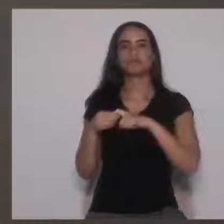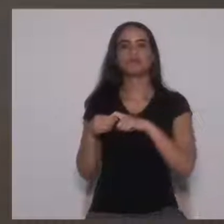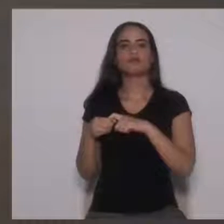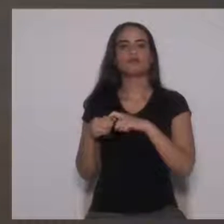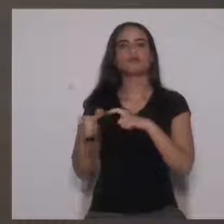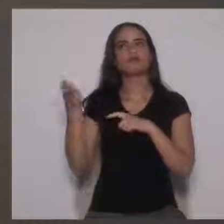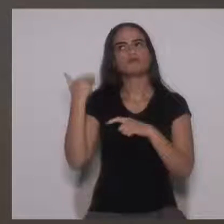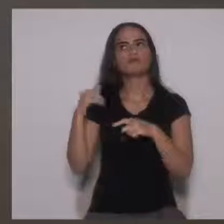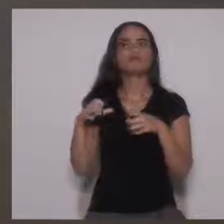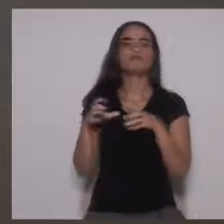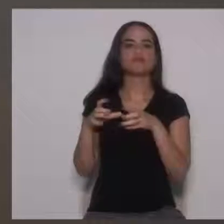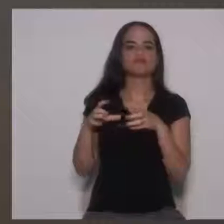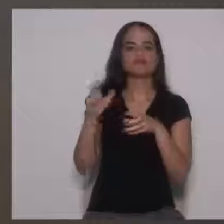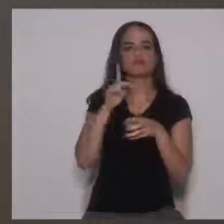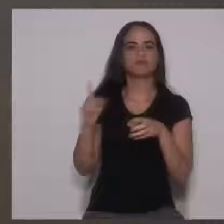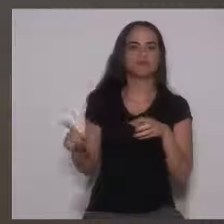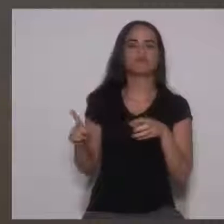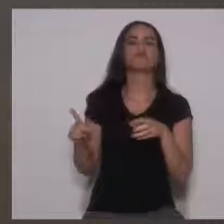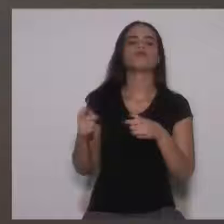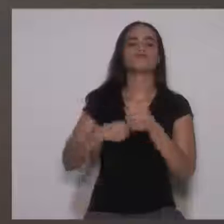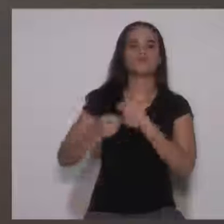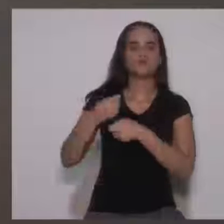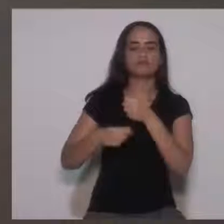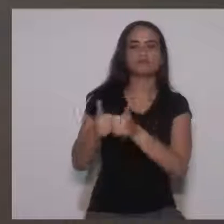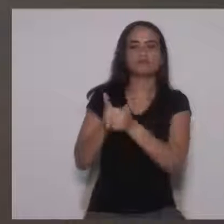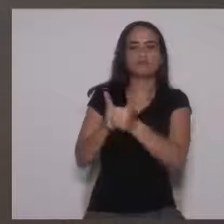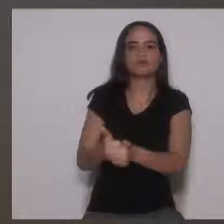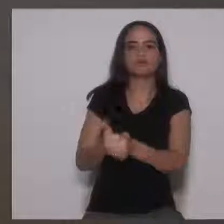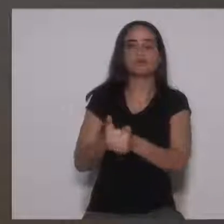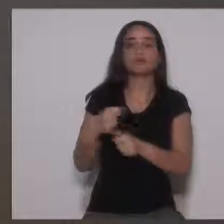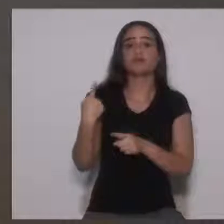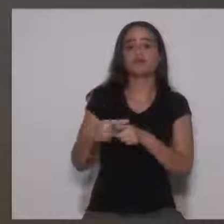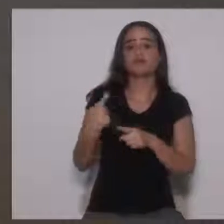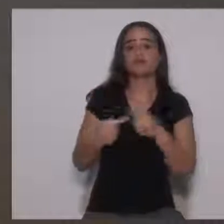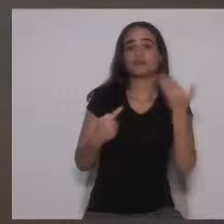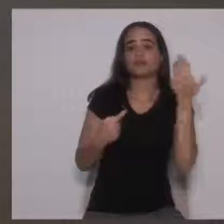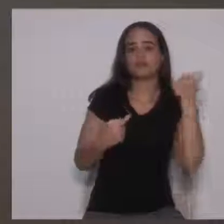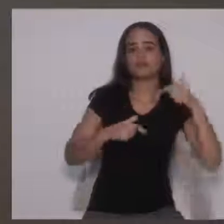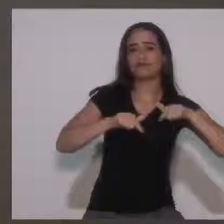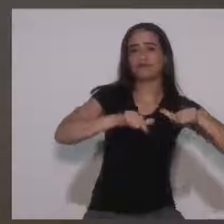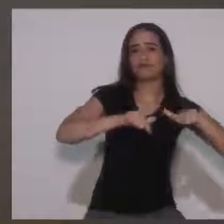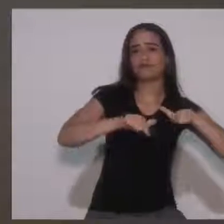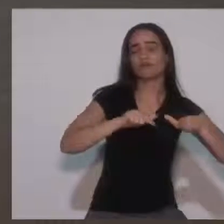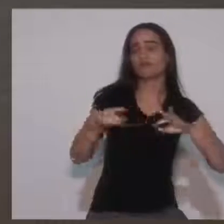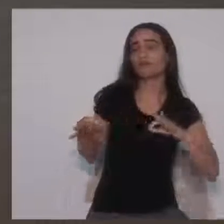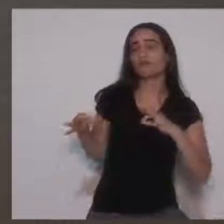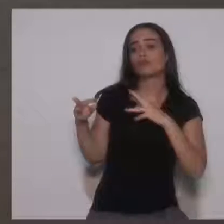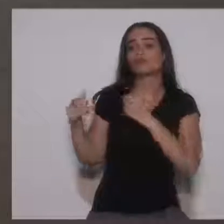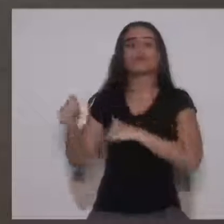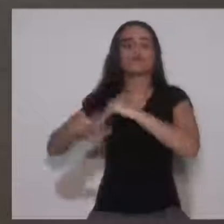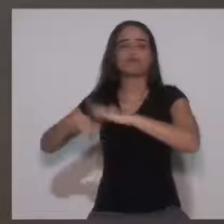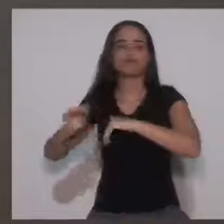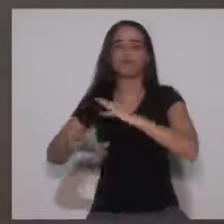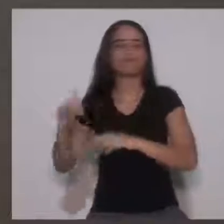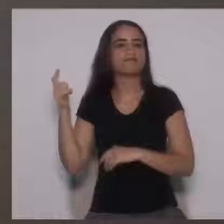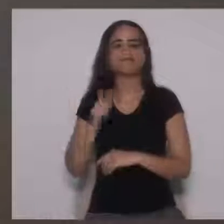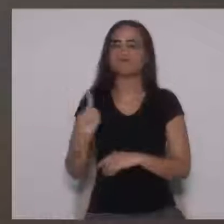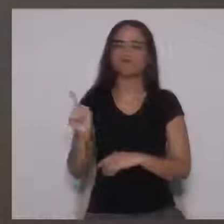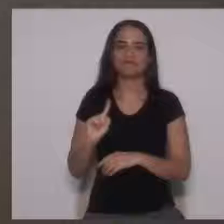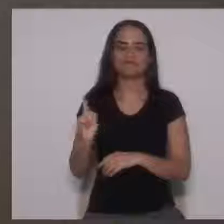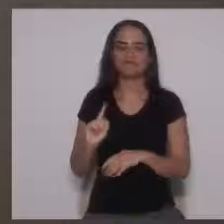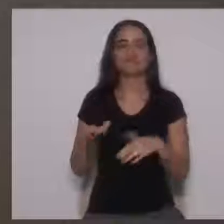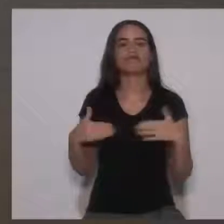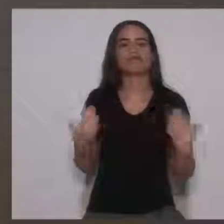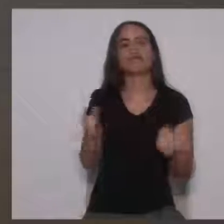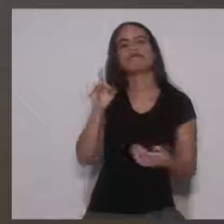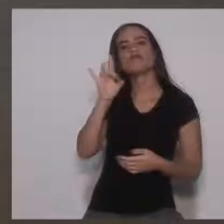de direção da FEAVIM acompanhando, porque trabalhando eu não dava conta efetivamente de trabalhar, porque mal dou conta de ser conselheiro